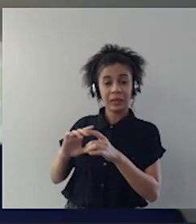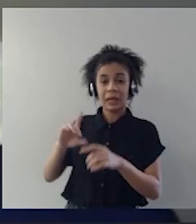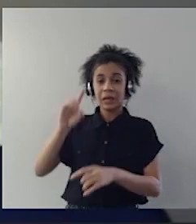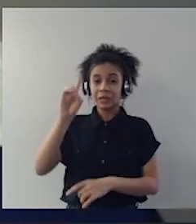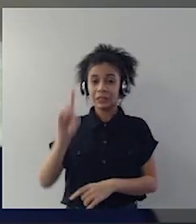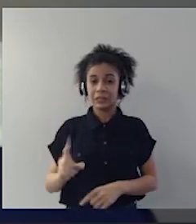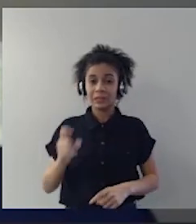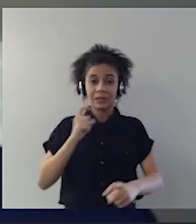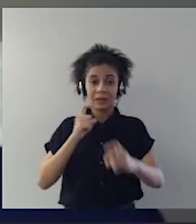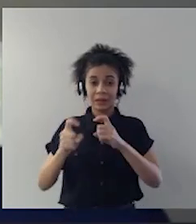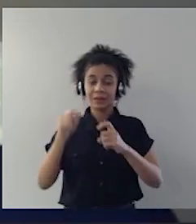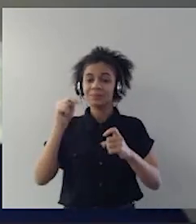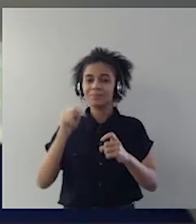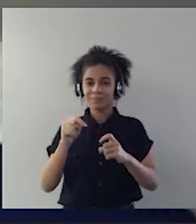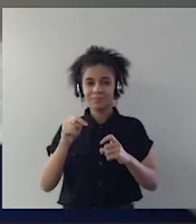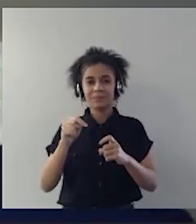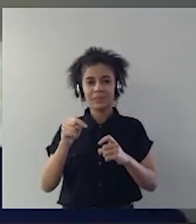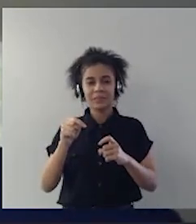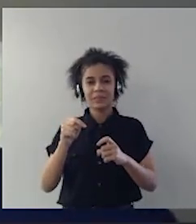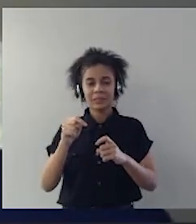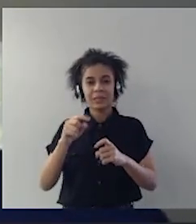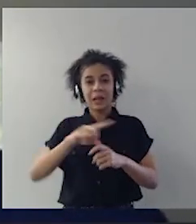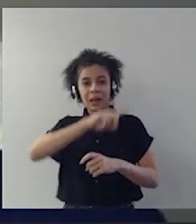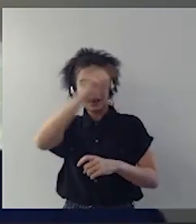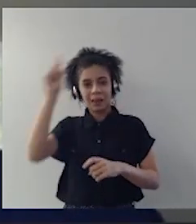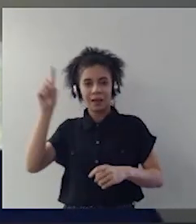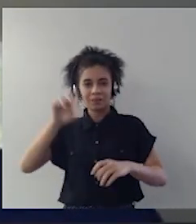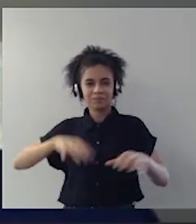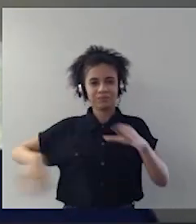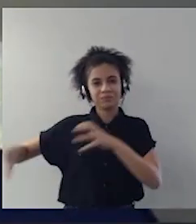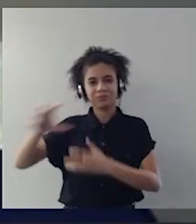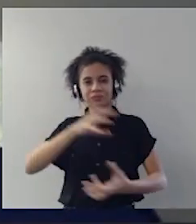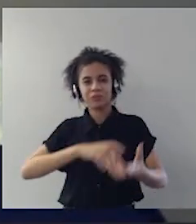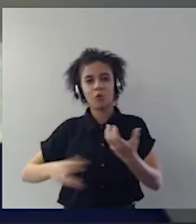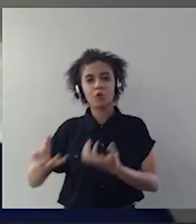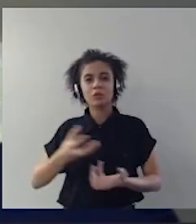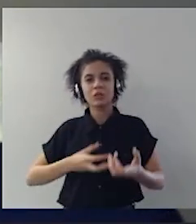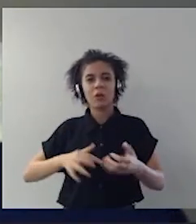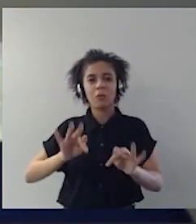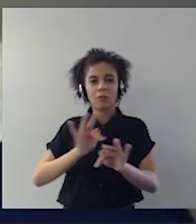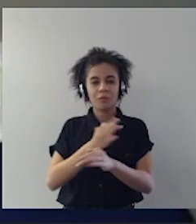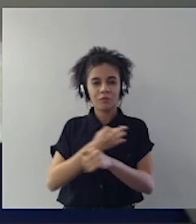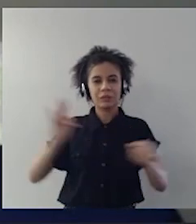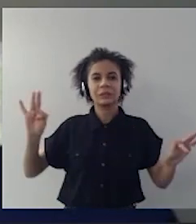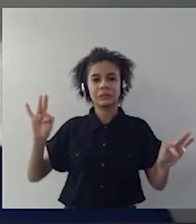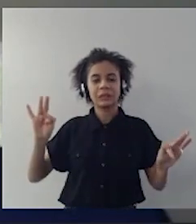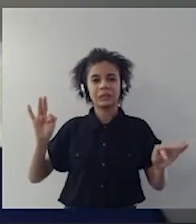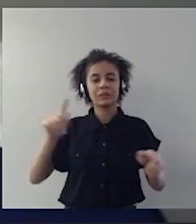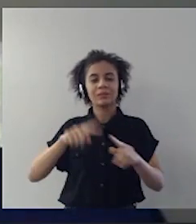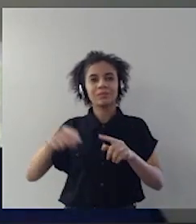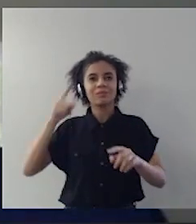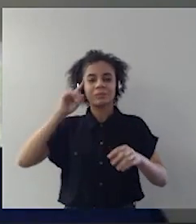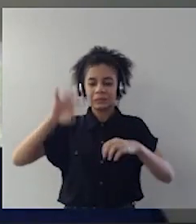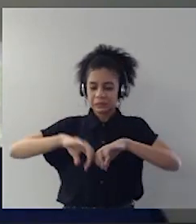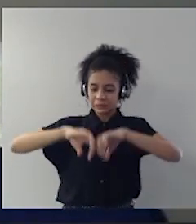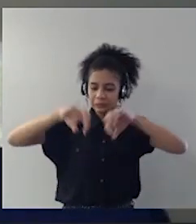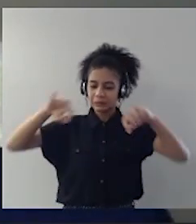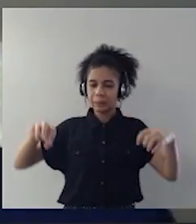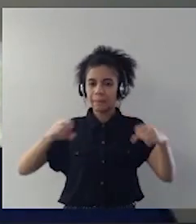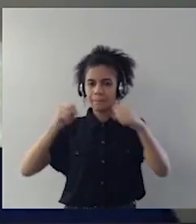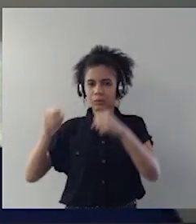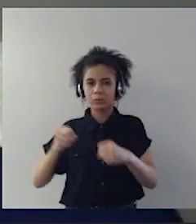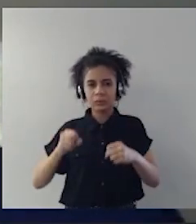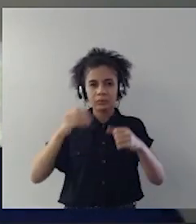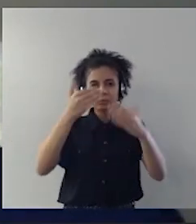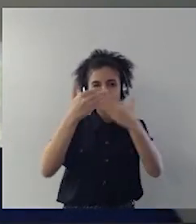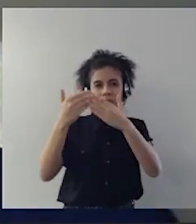direito administrativo efetivamente foi forjado na Revolução Francesa, idealizando aí a separação de poderes, estruturando